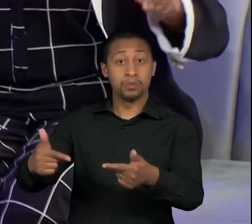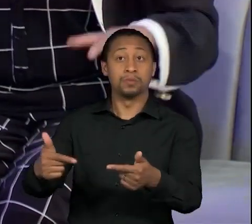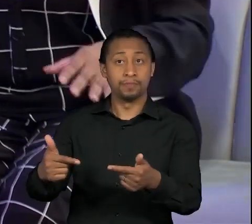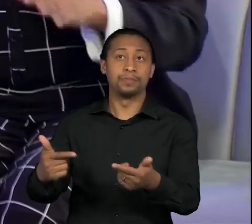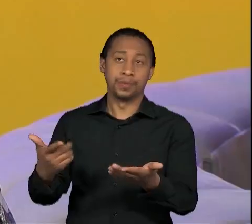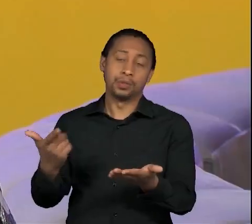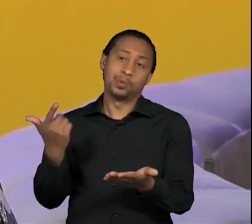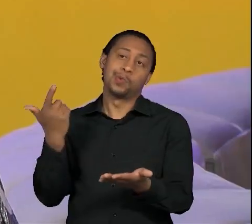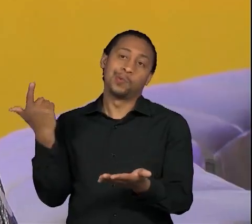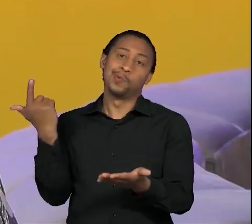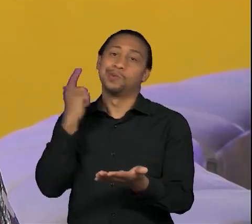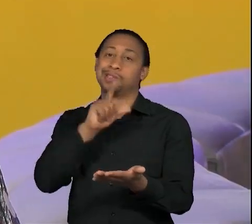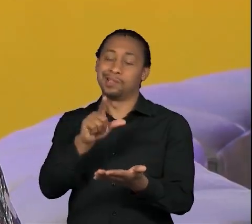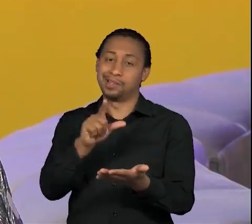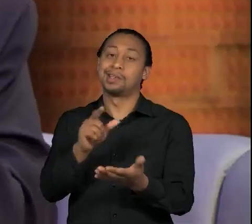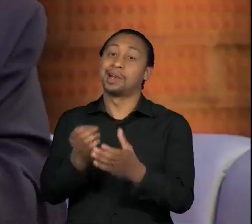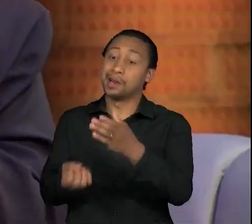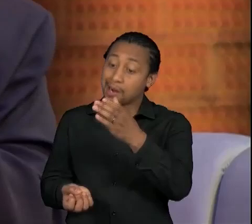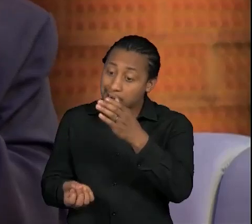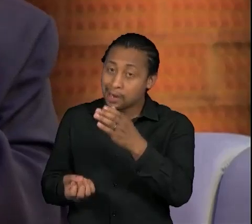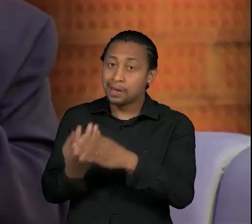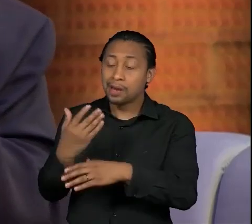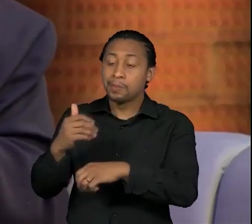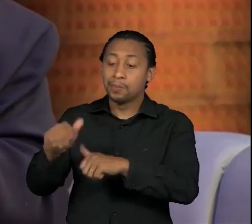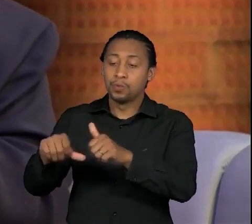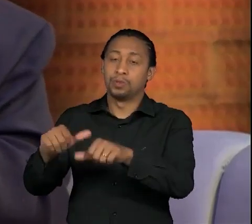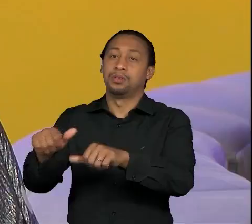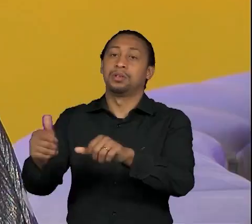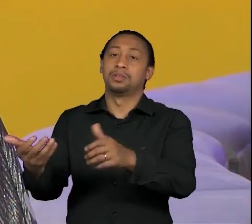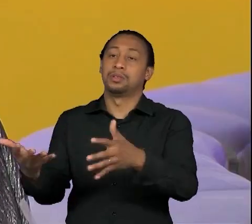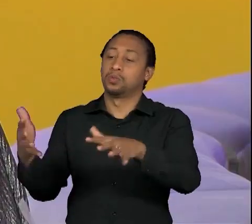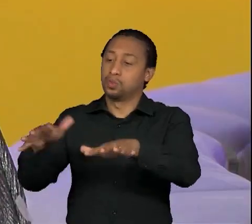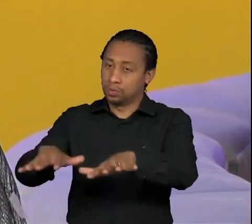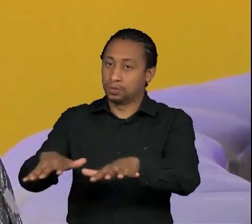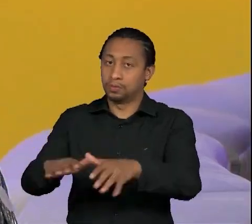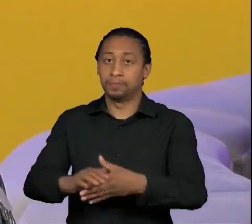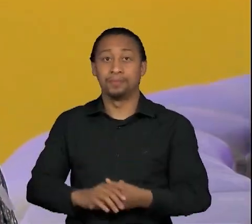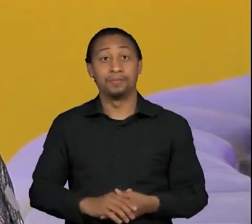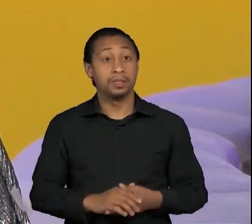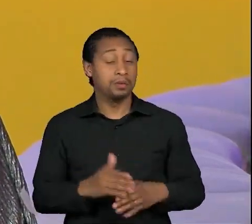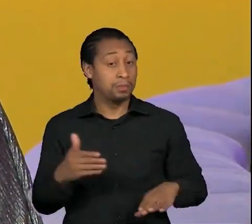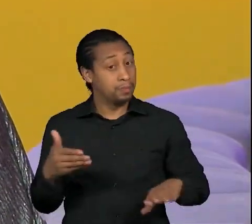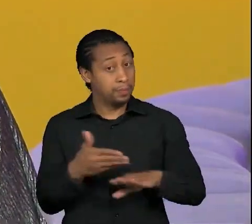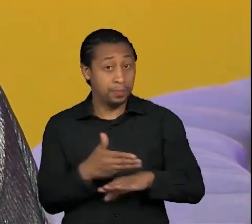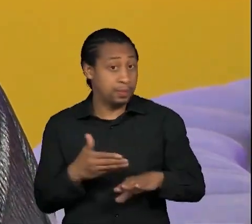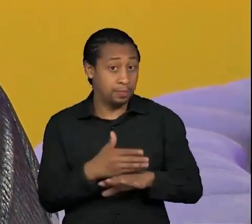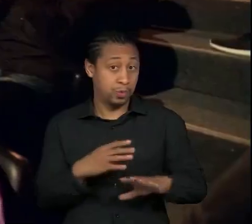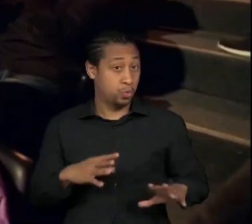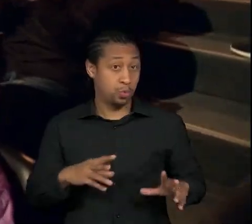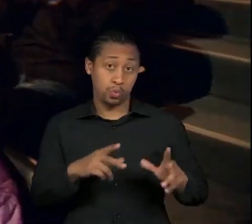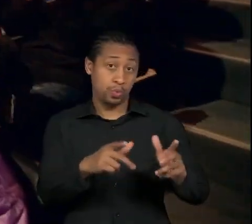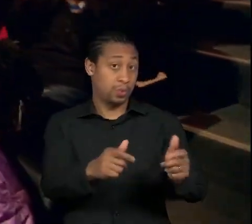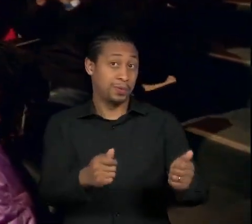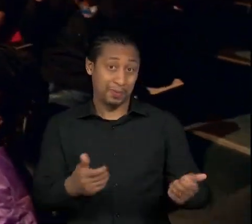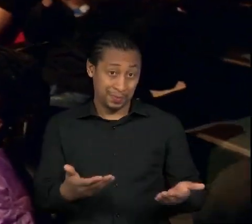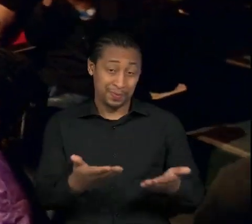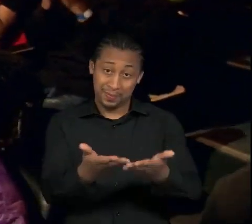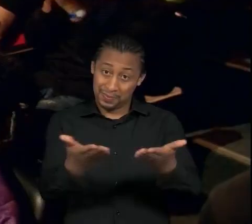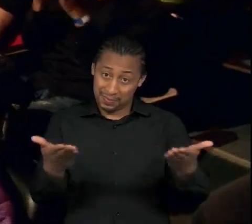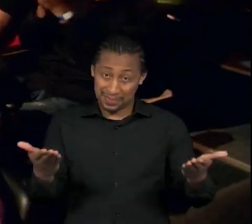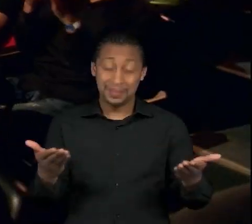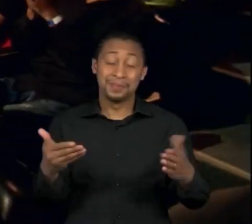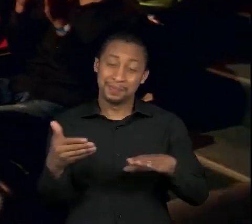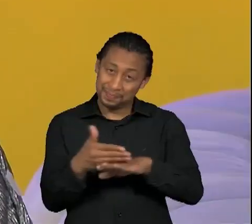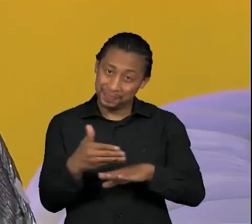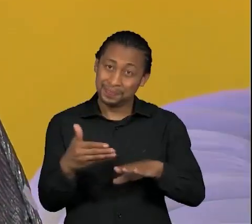poderá criar mudanças e criar inclusão. E nessa participação é de todos, e é a participação da Dulce, do Silvio.